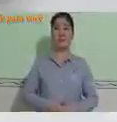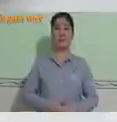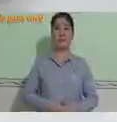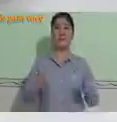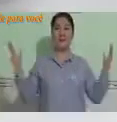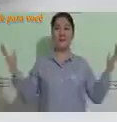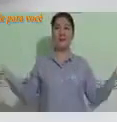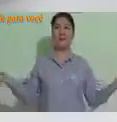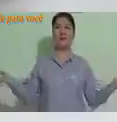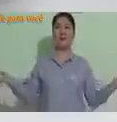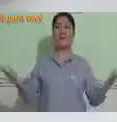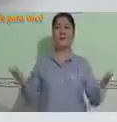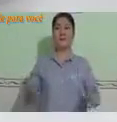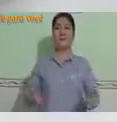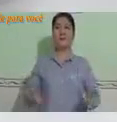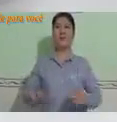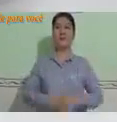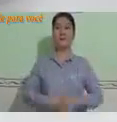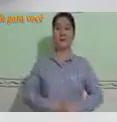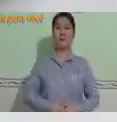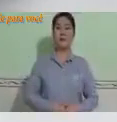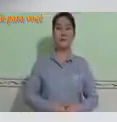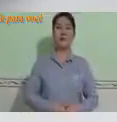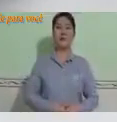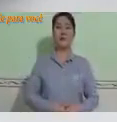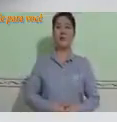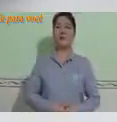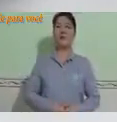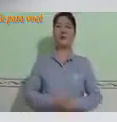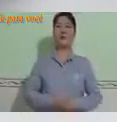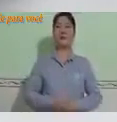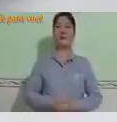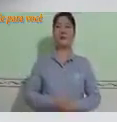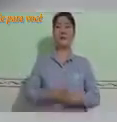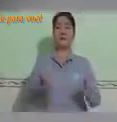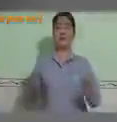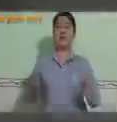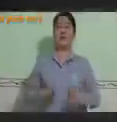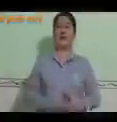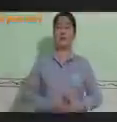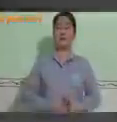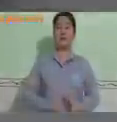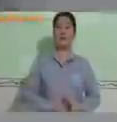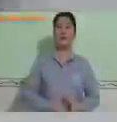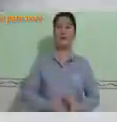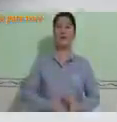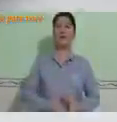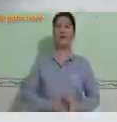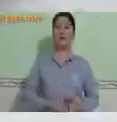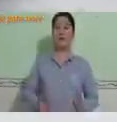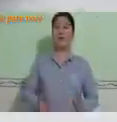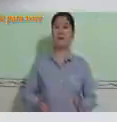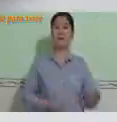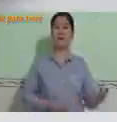Além disso, vírgula, os vegetais são ricos em vitaminas e minerais que melhoram o funcionamento do organismo, vírgula, eliminando toxinas do corpo